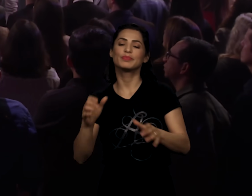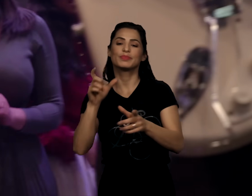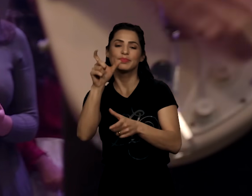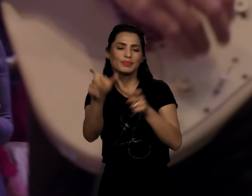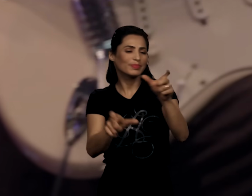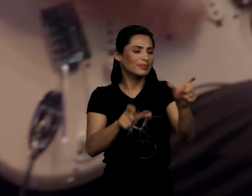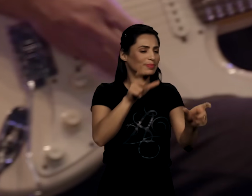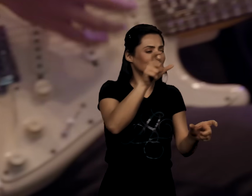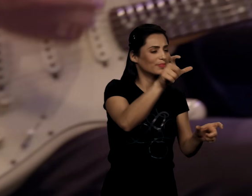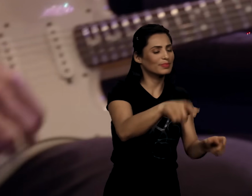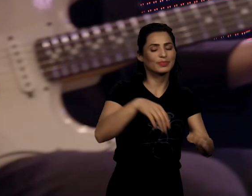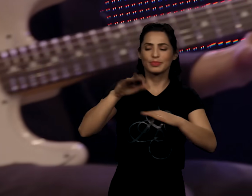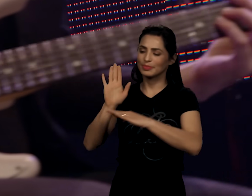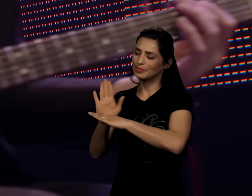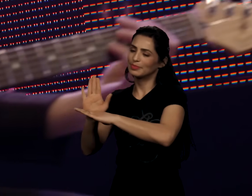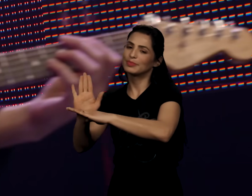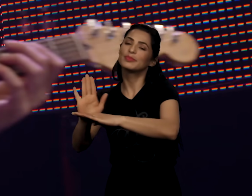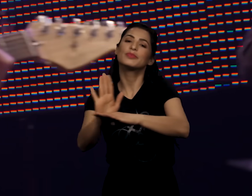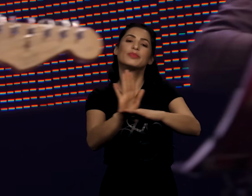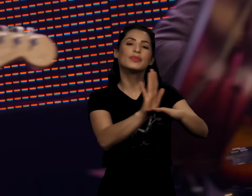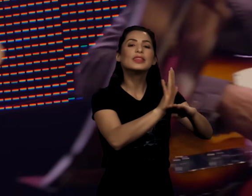missão, estendendo a